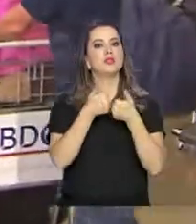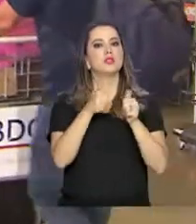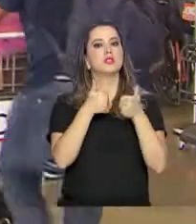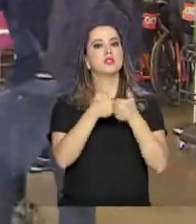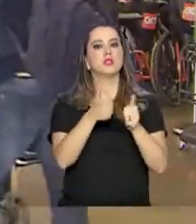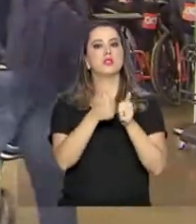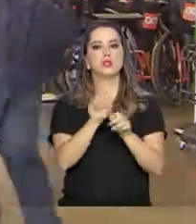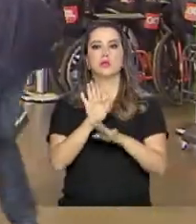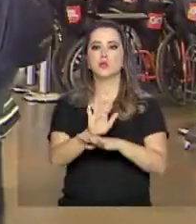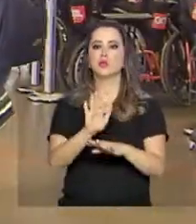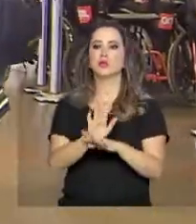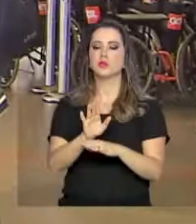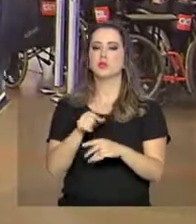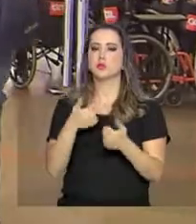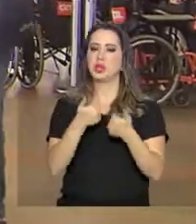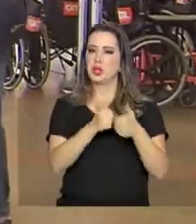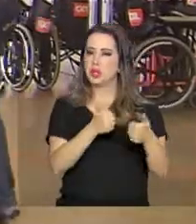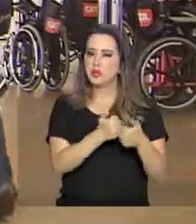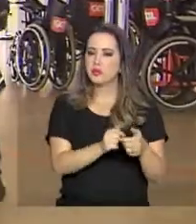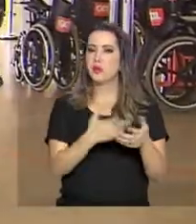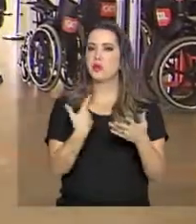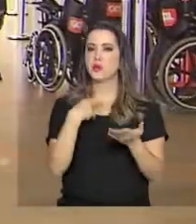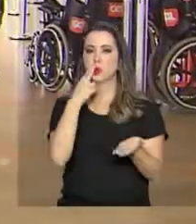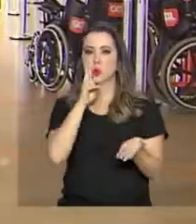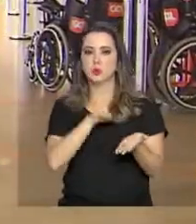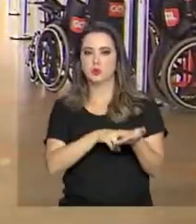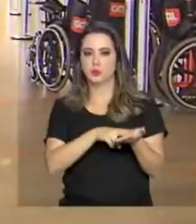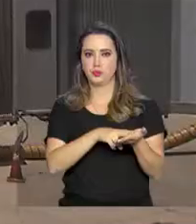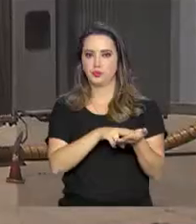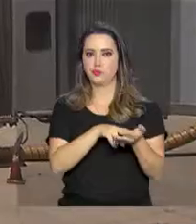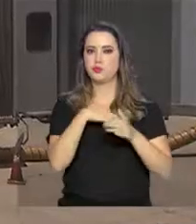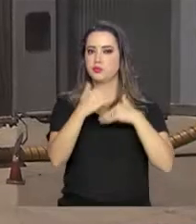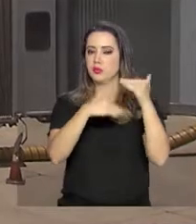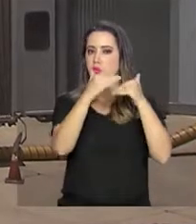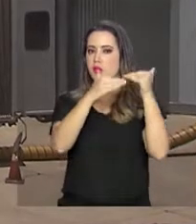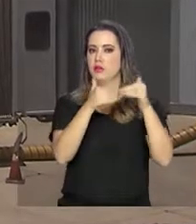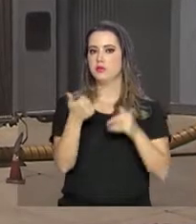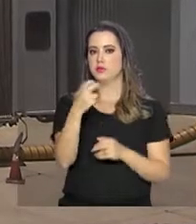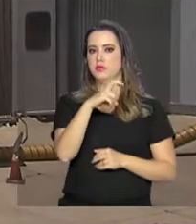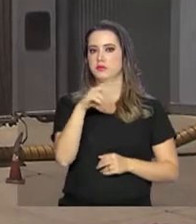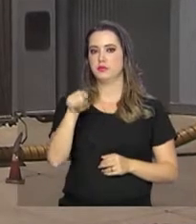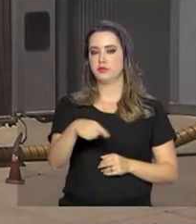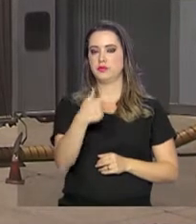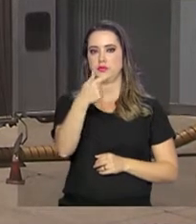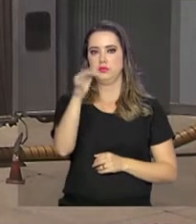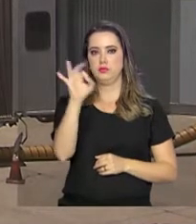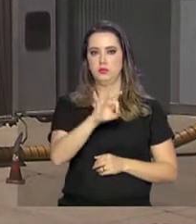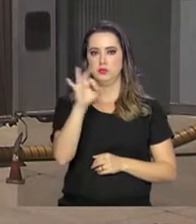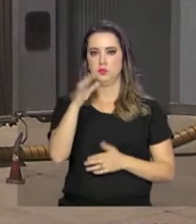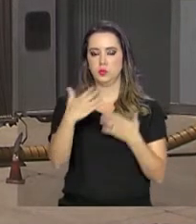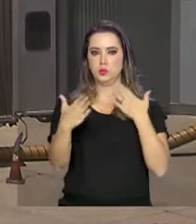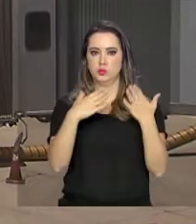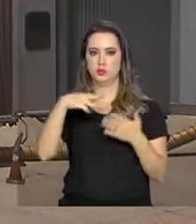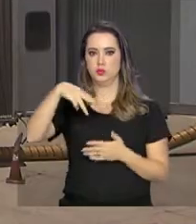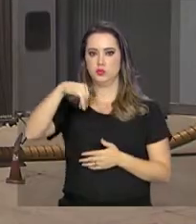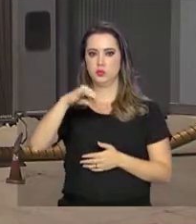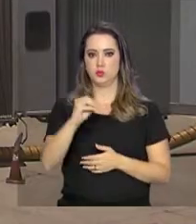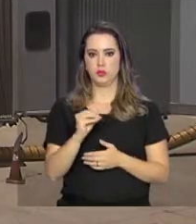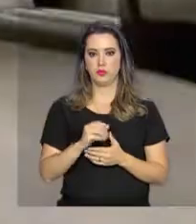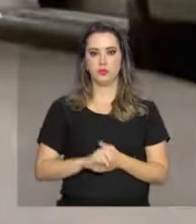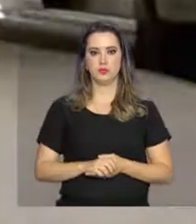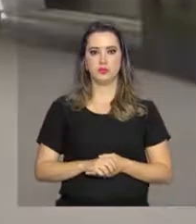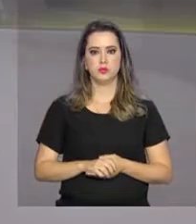serviços auxiliares a transporte e correio, com crescimento de 15,7% na comparação com maio.